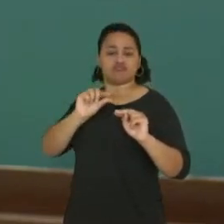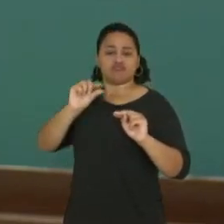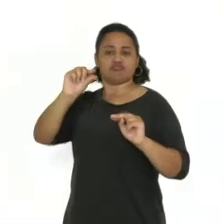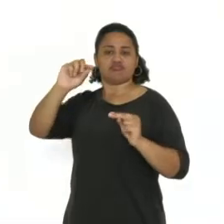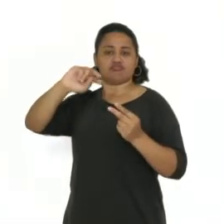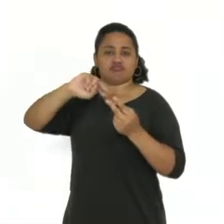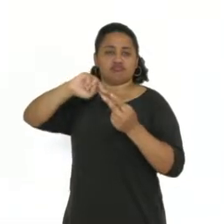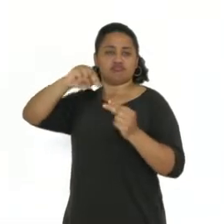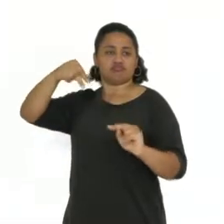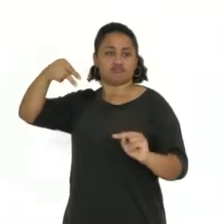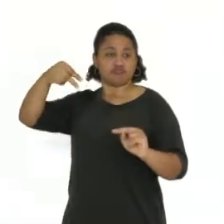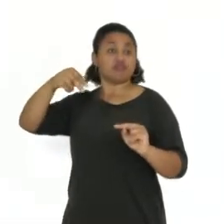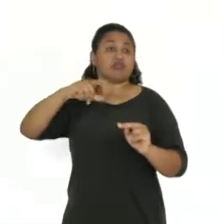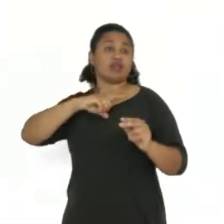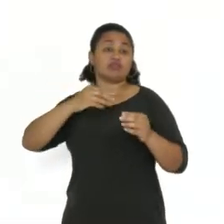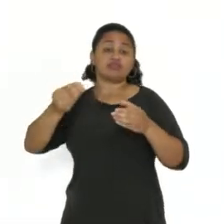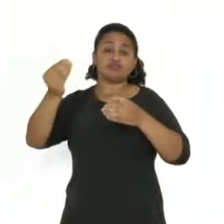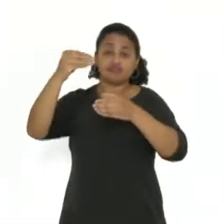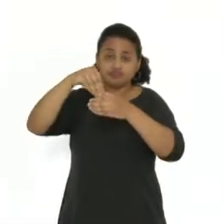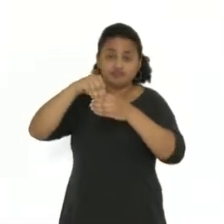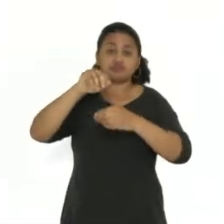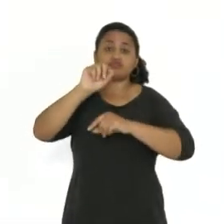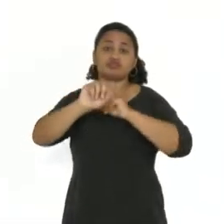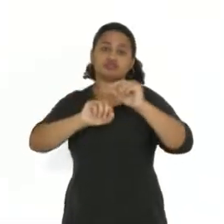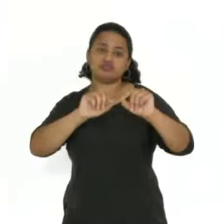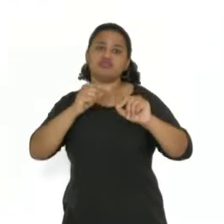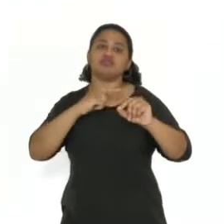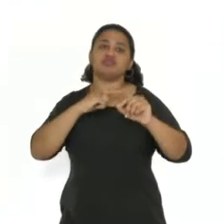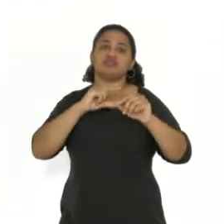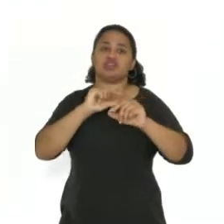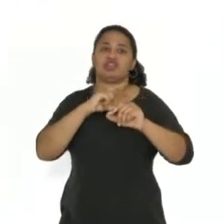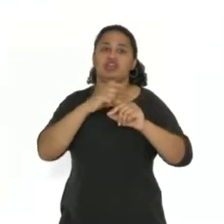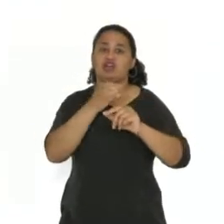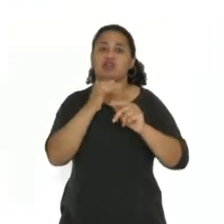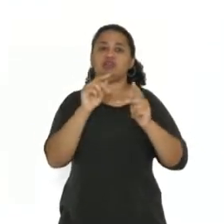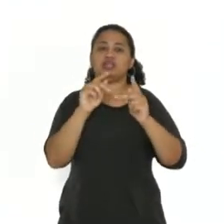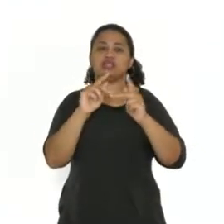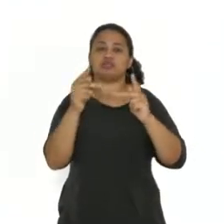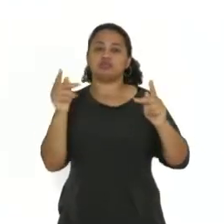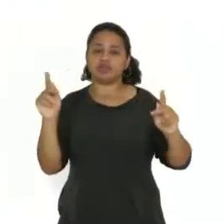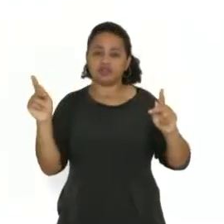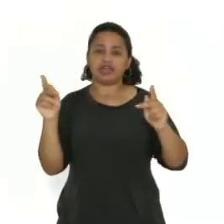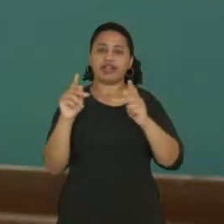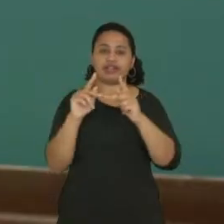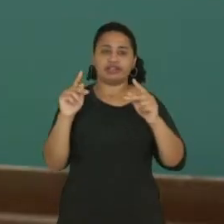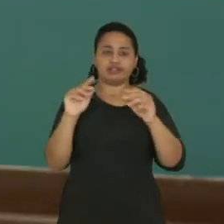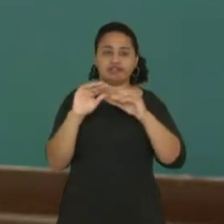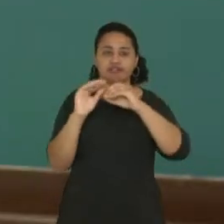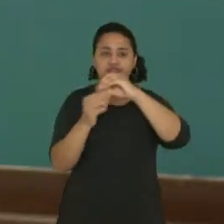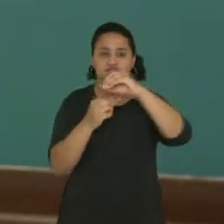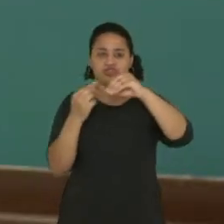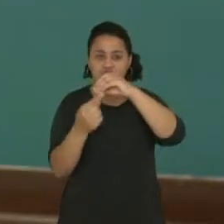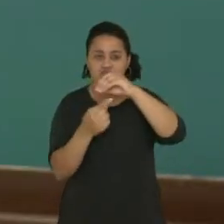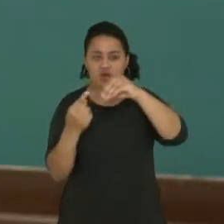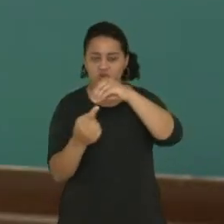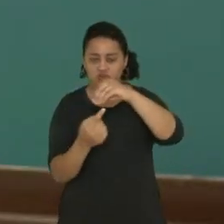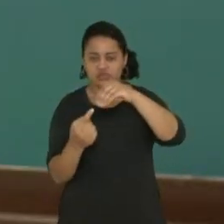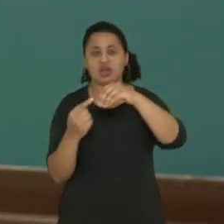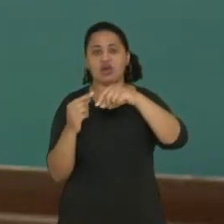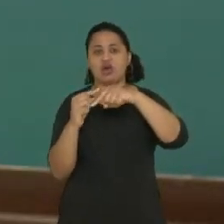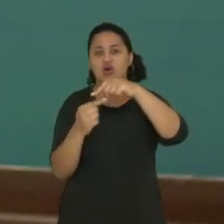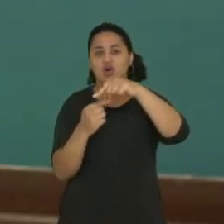está enrolado dentro, né, em torno dessas proteínas. Então, esse enroladinho que a professora aqui falou para vocês,